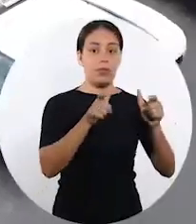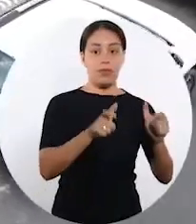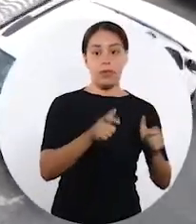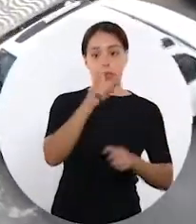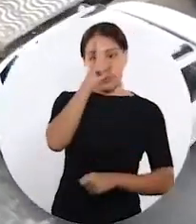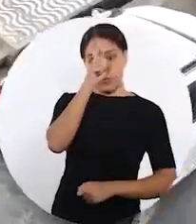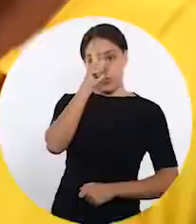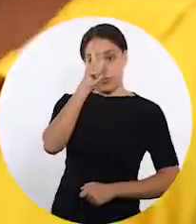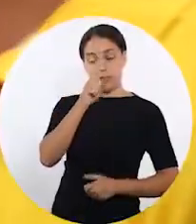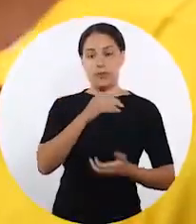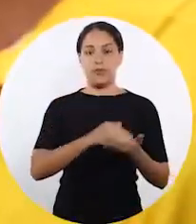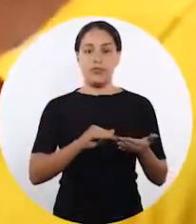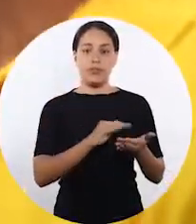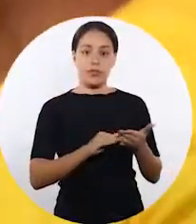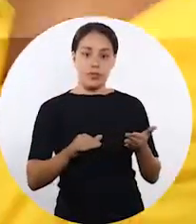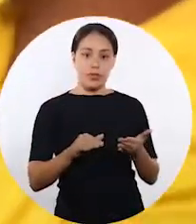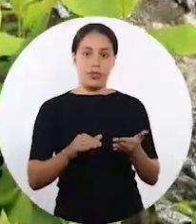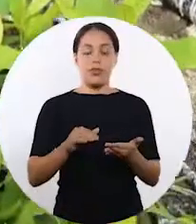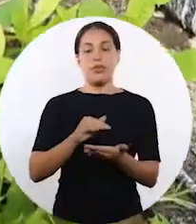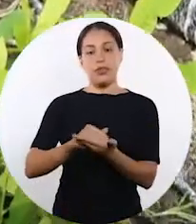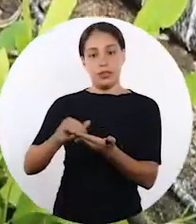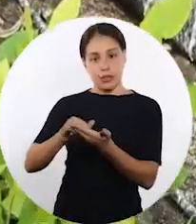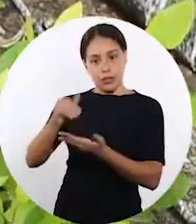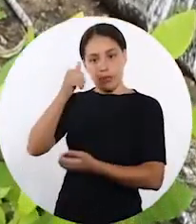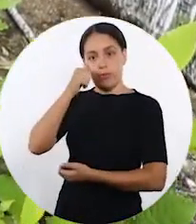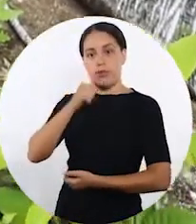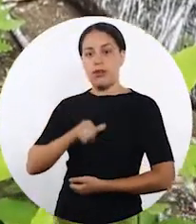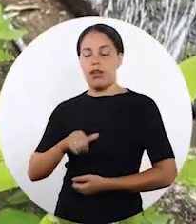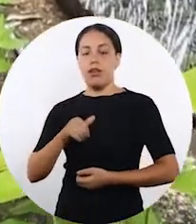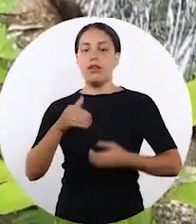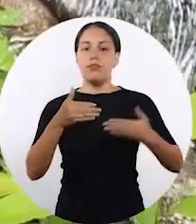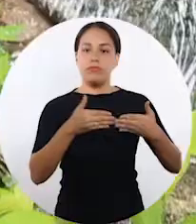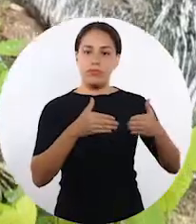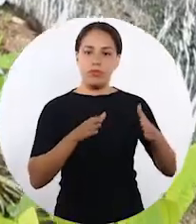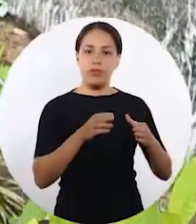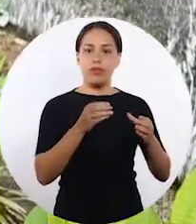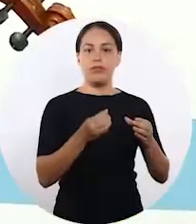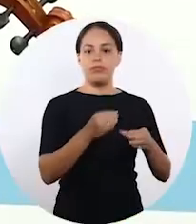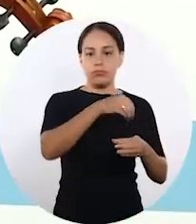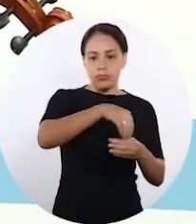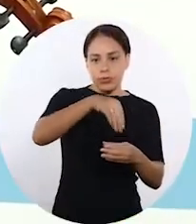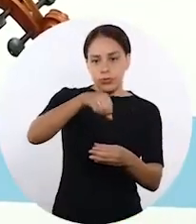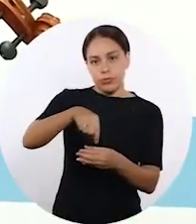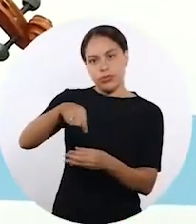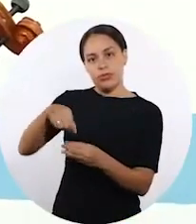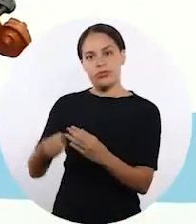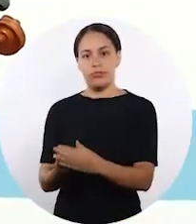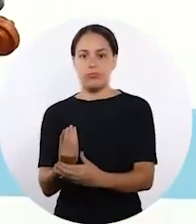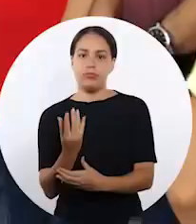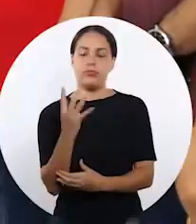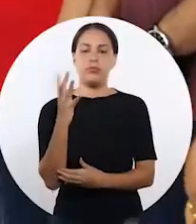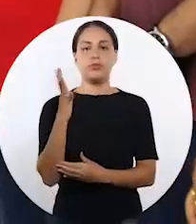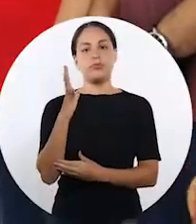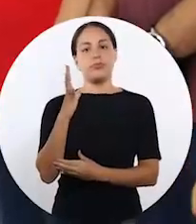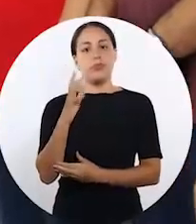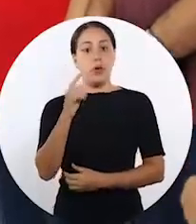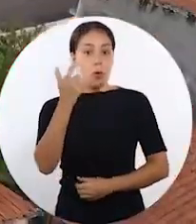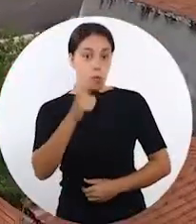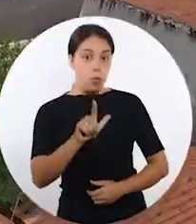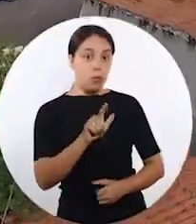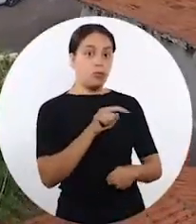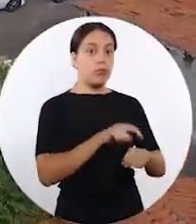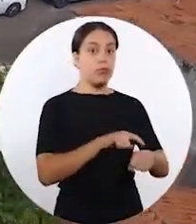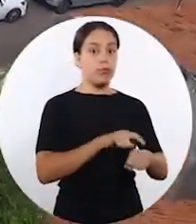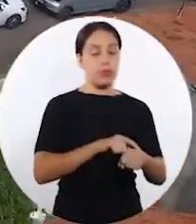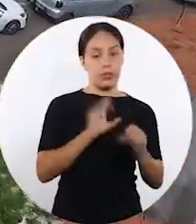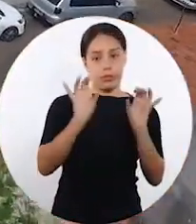a sede própria da Secretaria da Mulher e o viveiro de plantas do bairro Formosa. Outro momento importante foi a entrega do